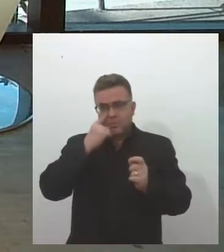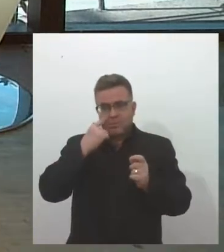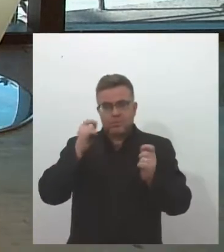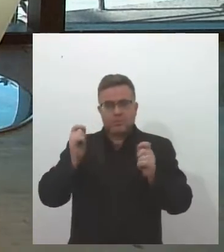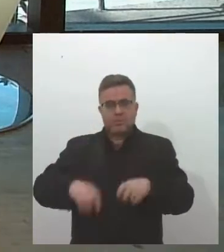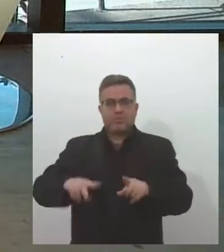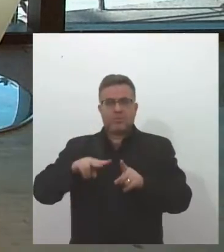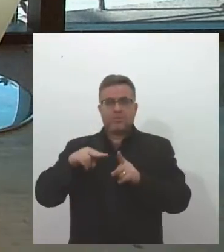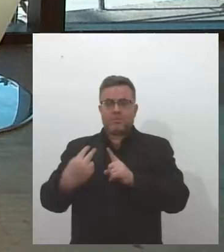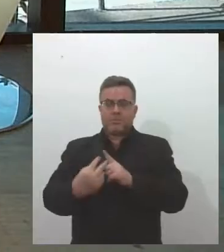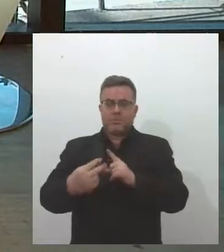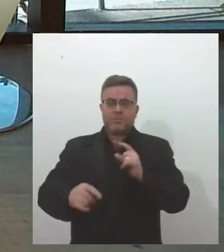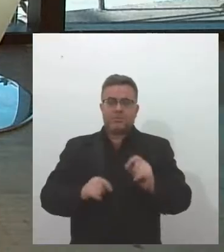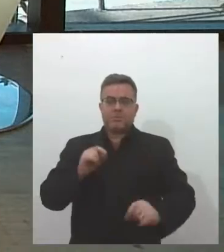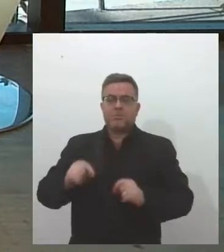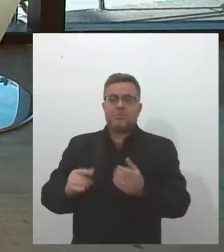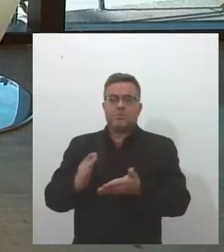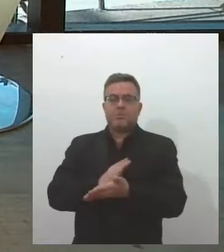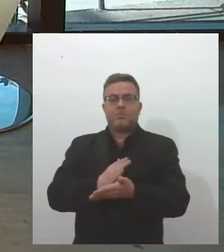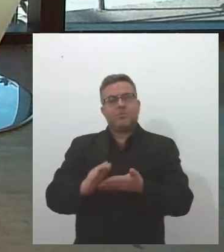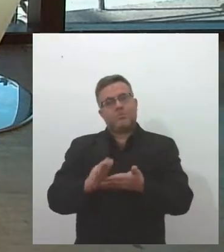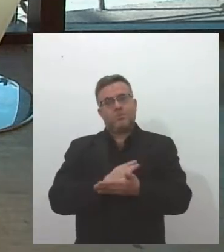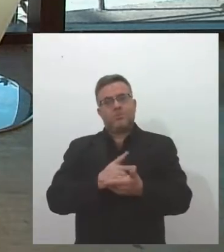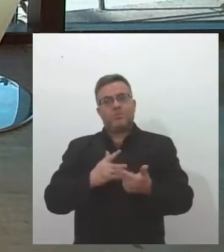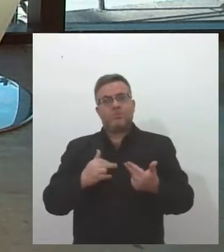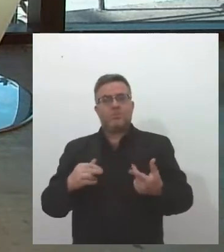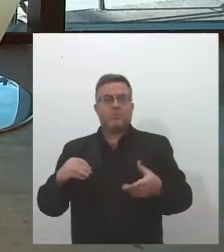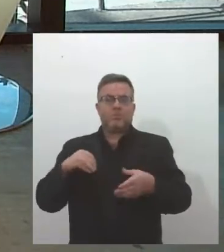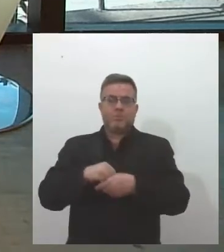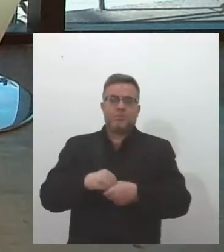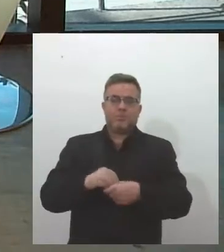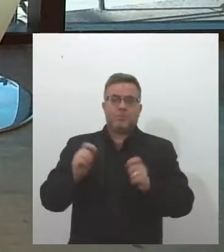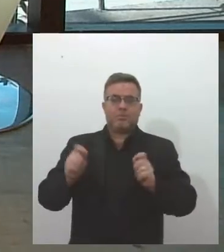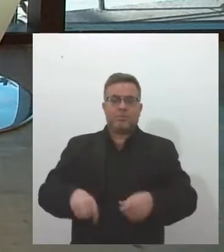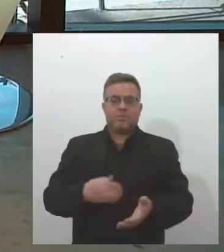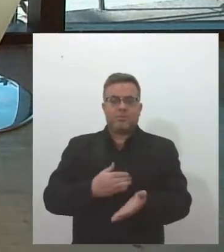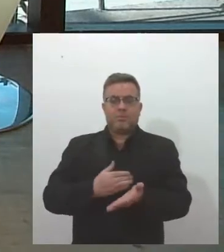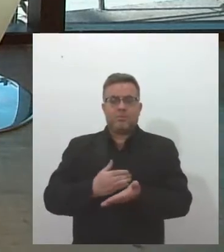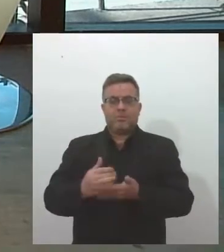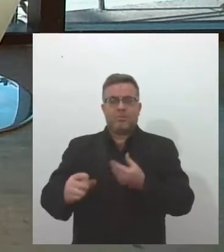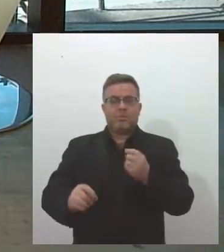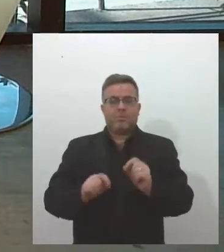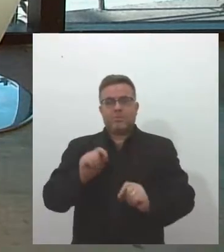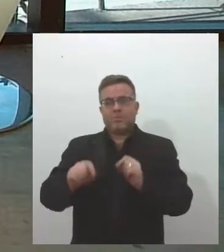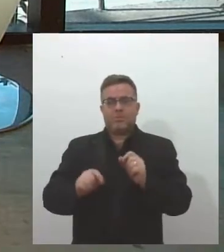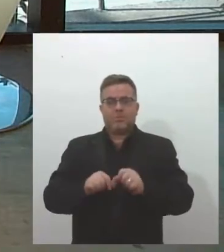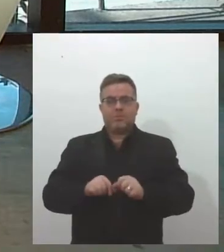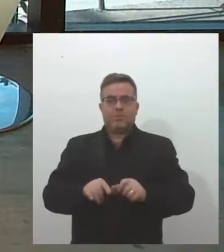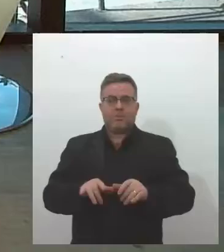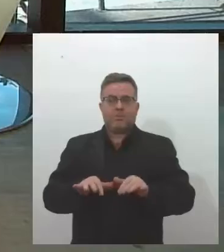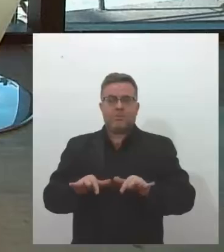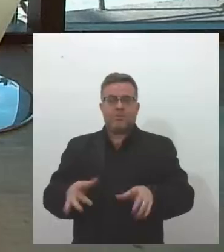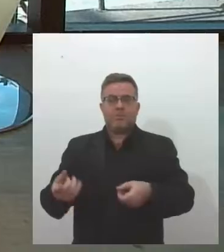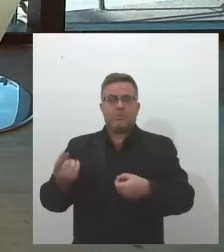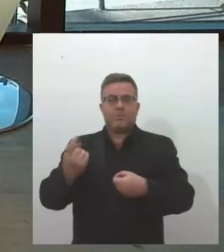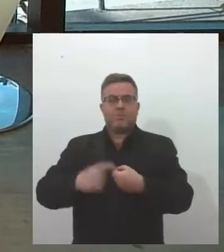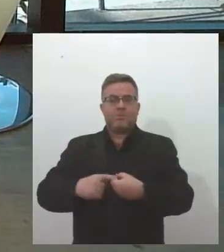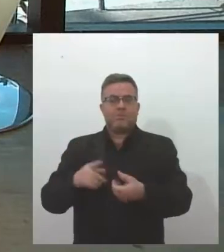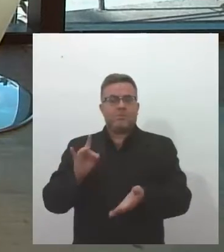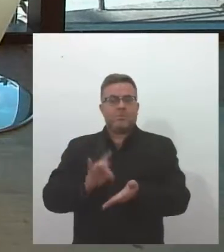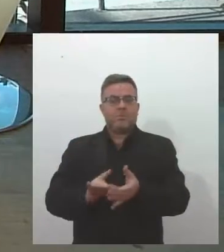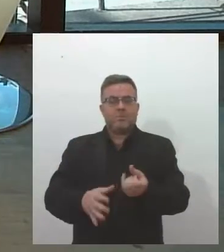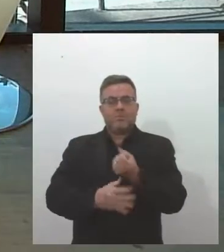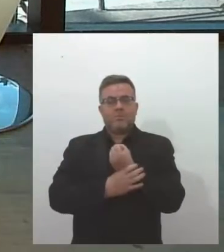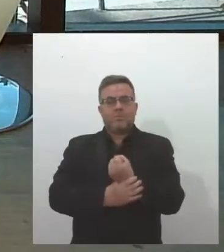poder receber alguns eventos corporativos e já começar aí a desenhar uma retomada segura,